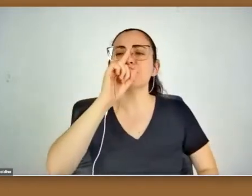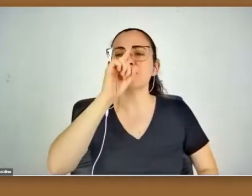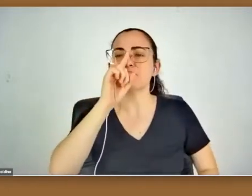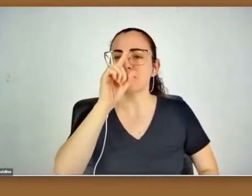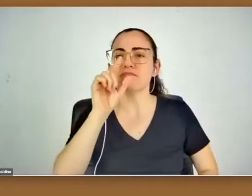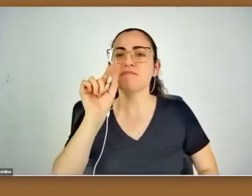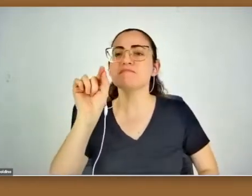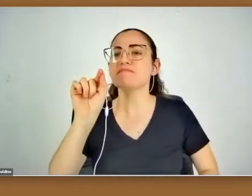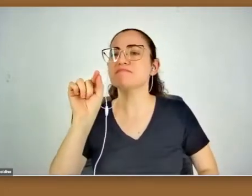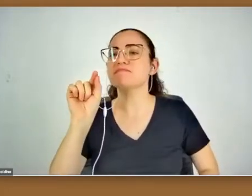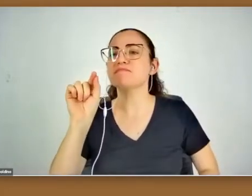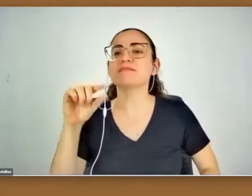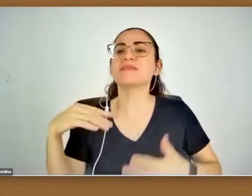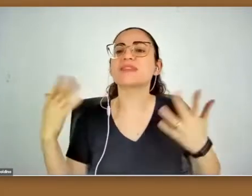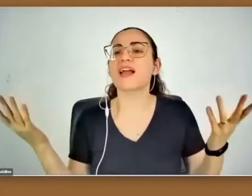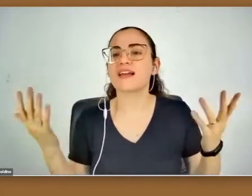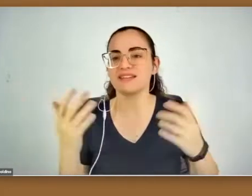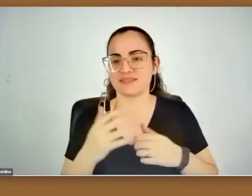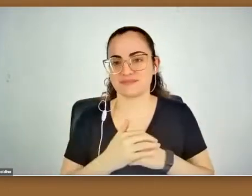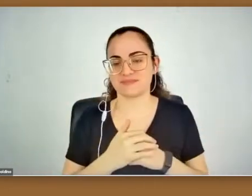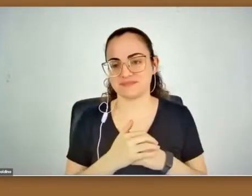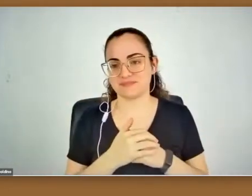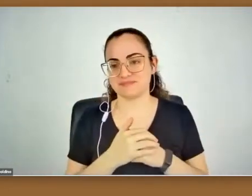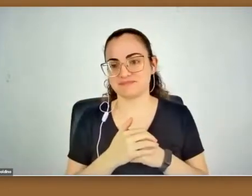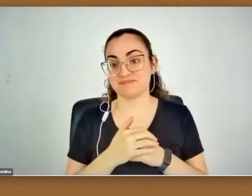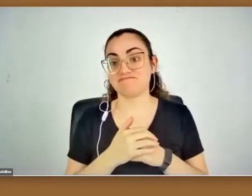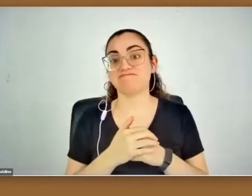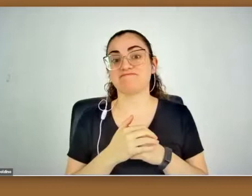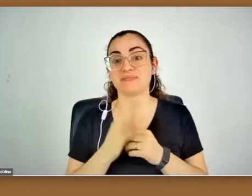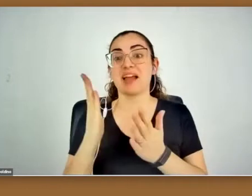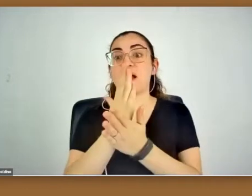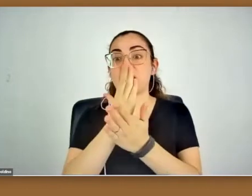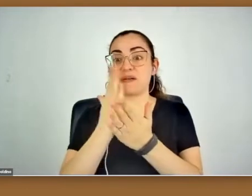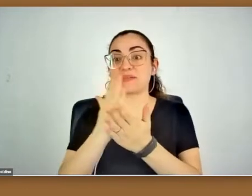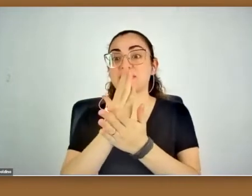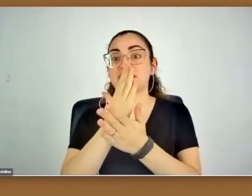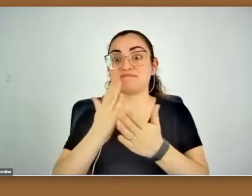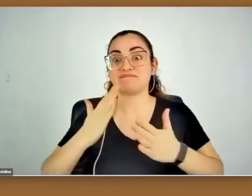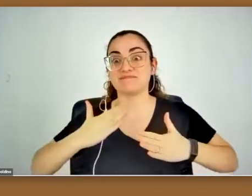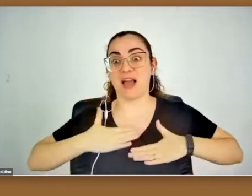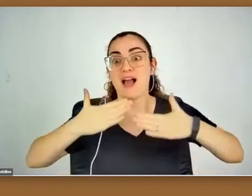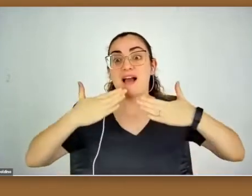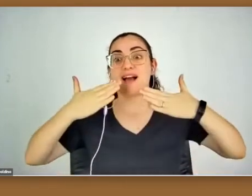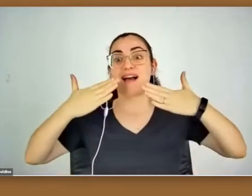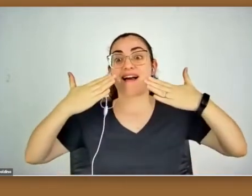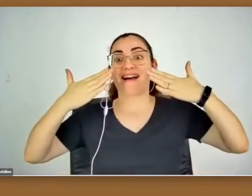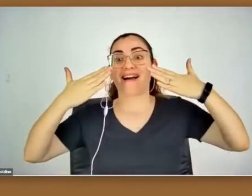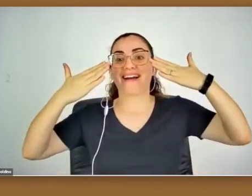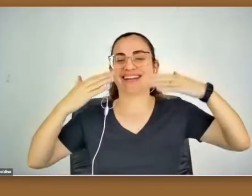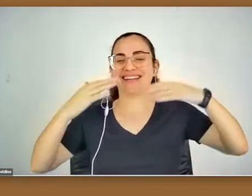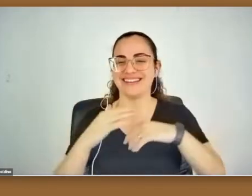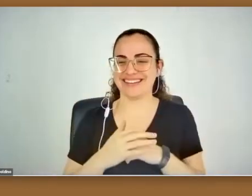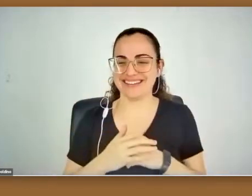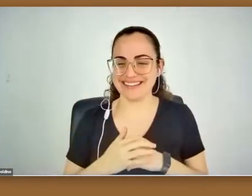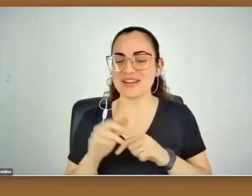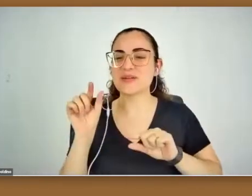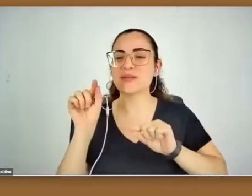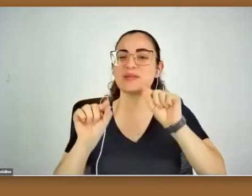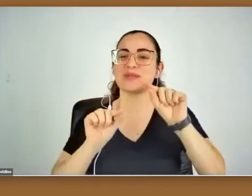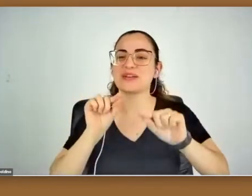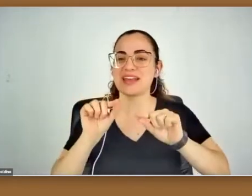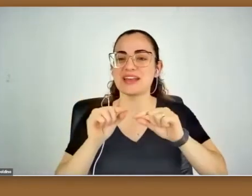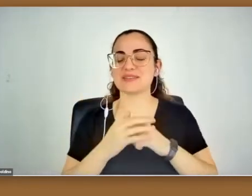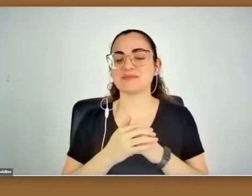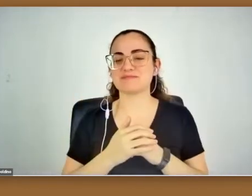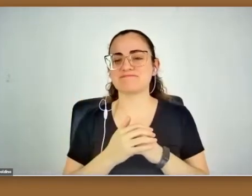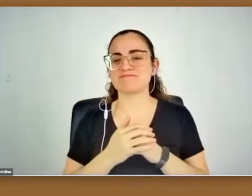perigoso? E aí pode ser uma surpresa para vocês hoje, né? Não sei se para todos, mas a gente for